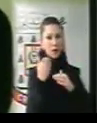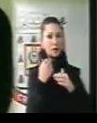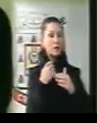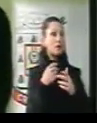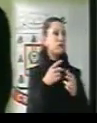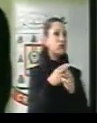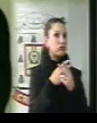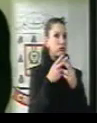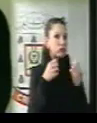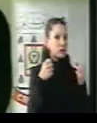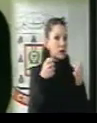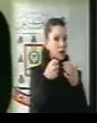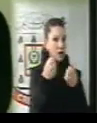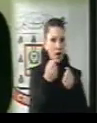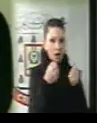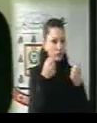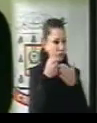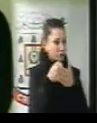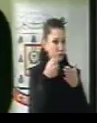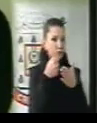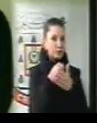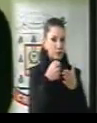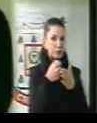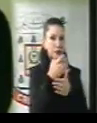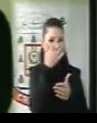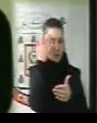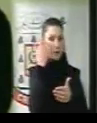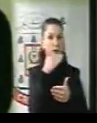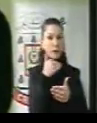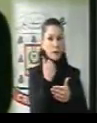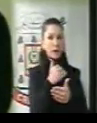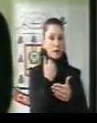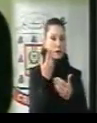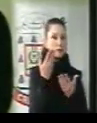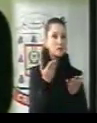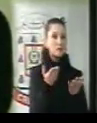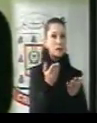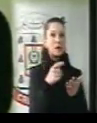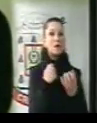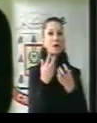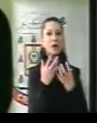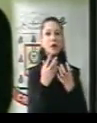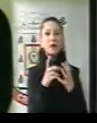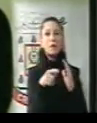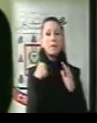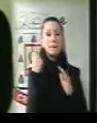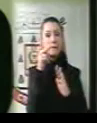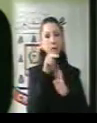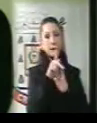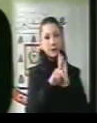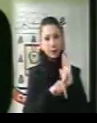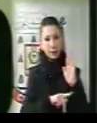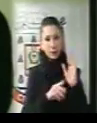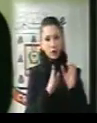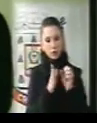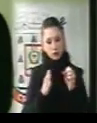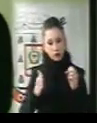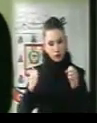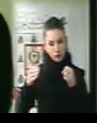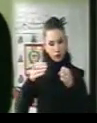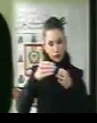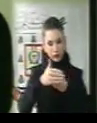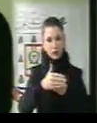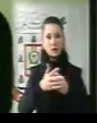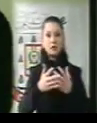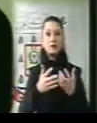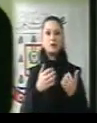temos, com carinho que o senhor colocasse no próximo projeto dessa rodovia um trevo tipo alemão de